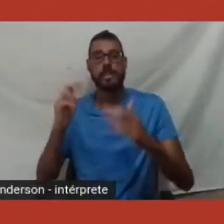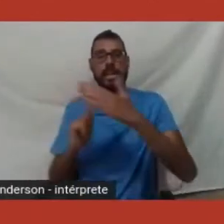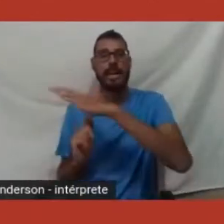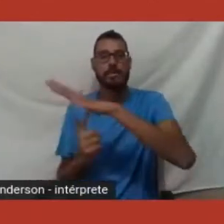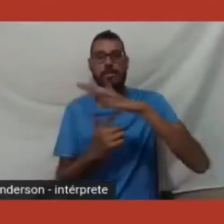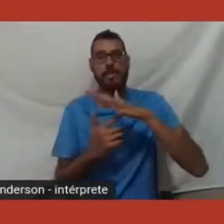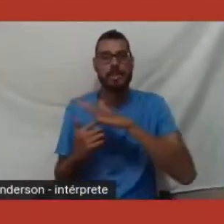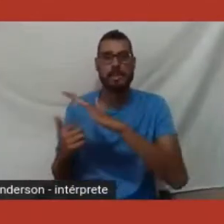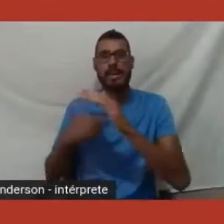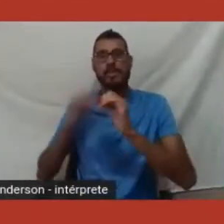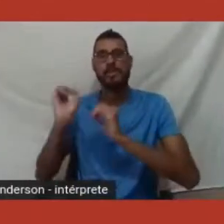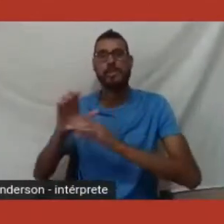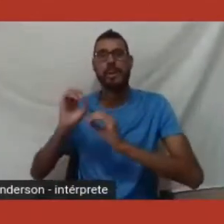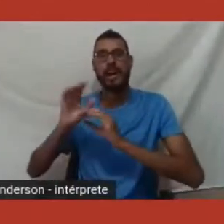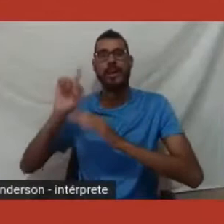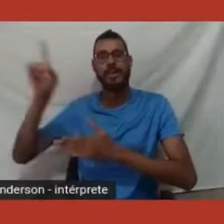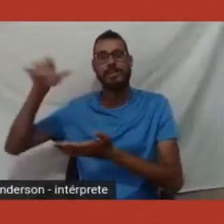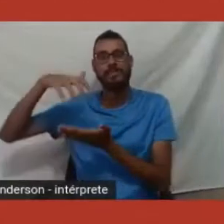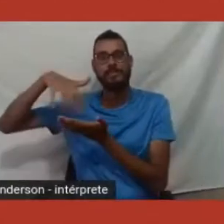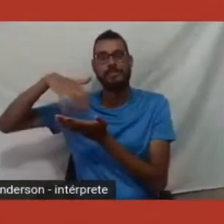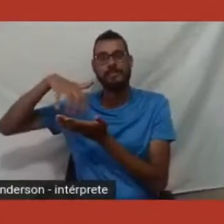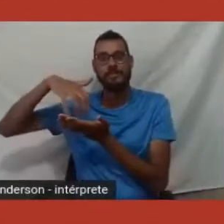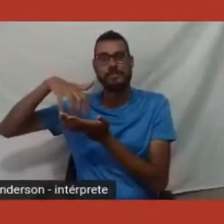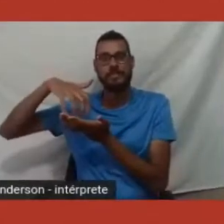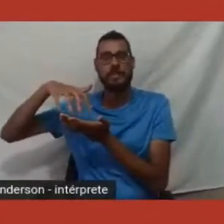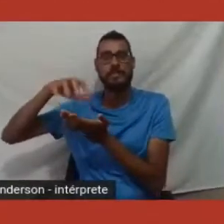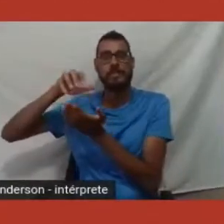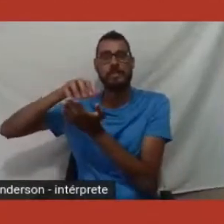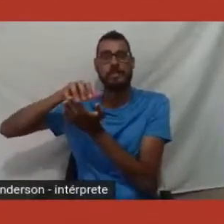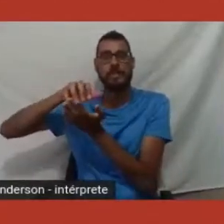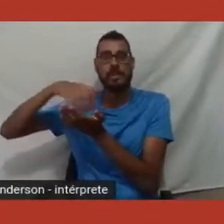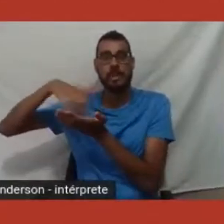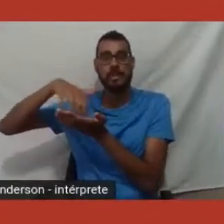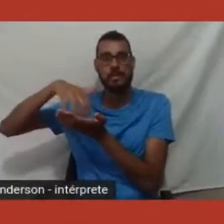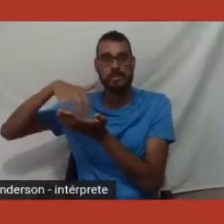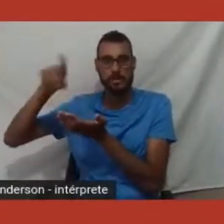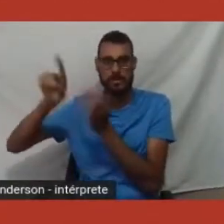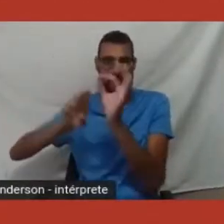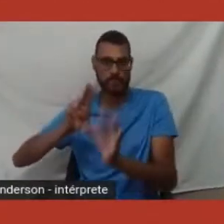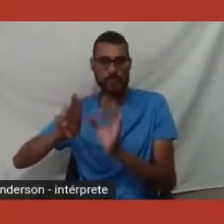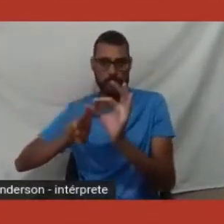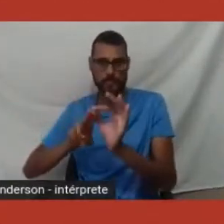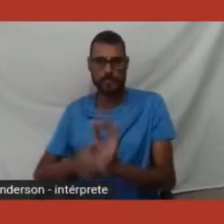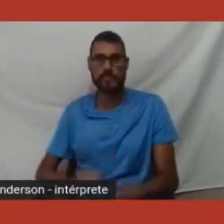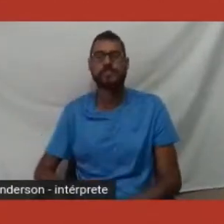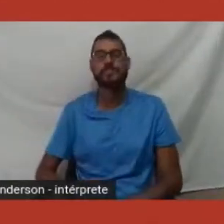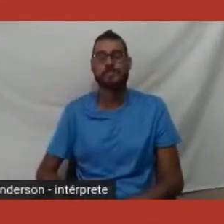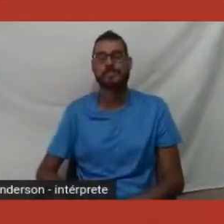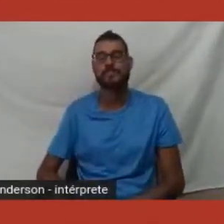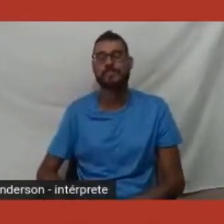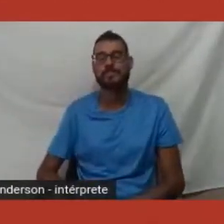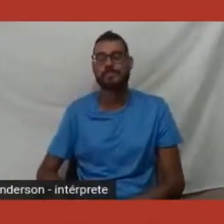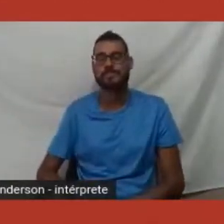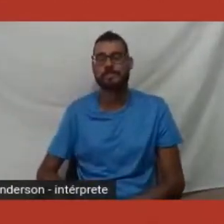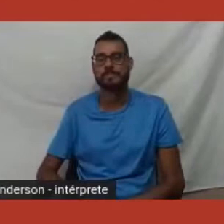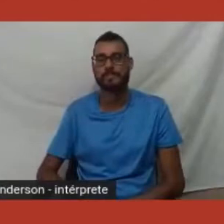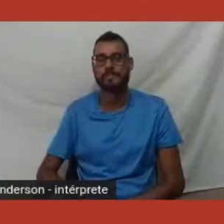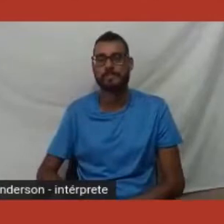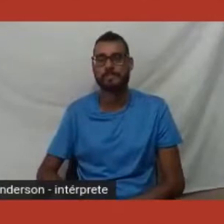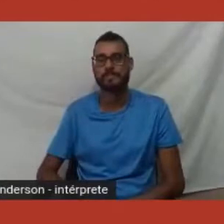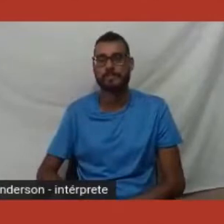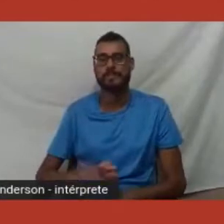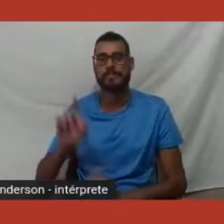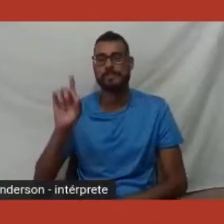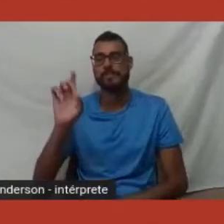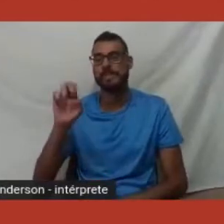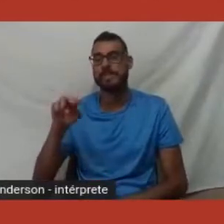campus Lagoa do Sino da UFSCar. Agora, pela ordem, vamos para a